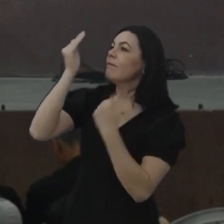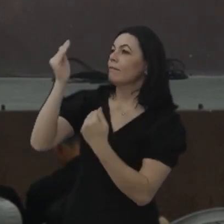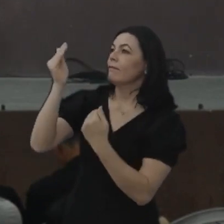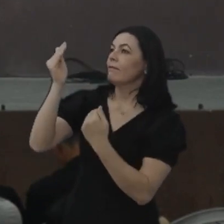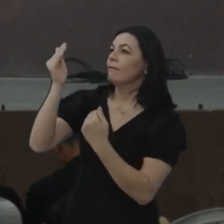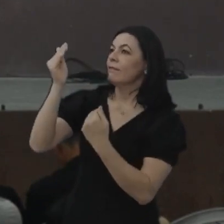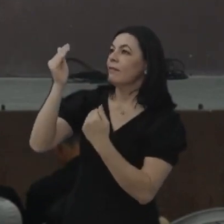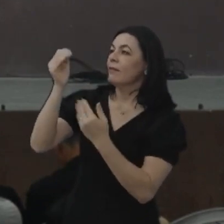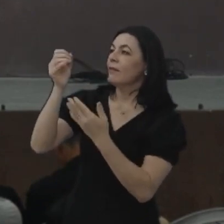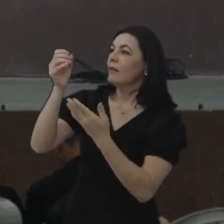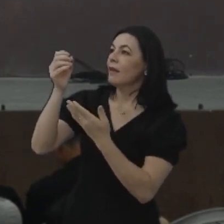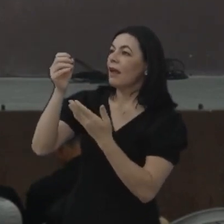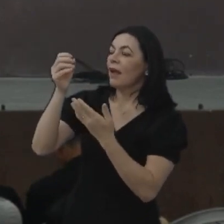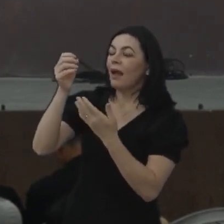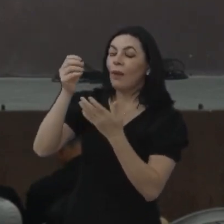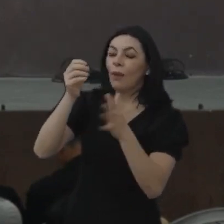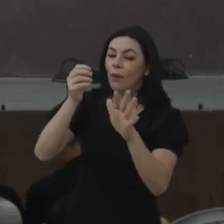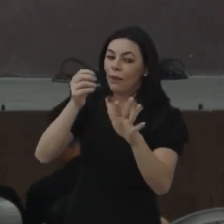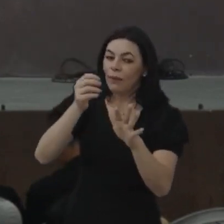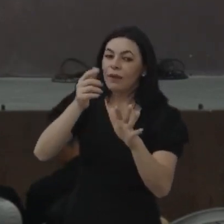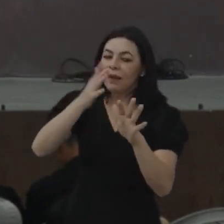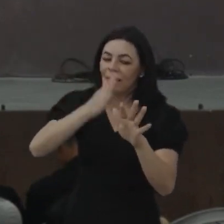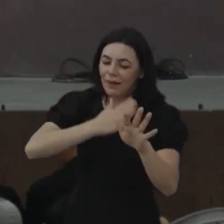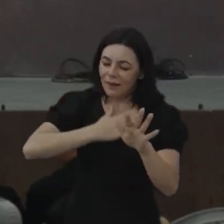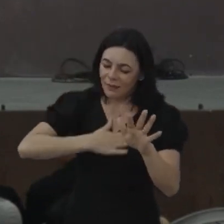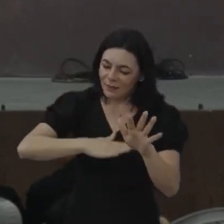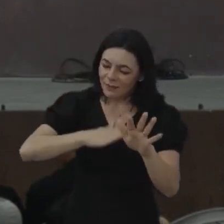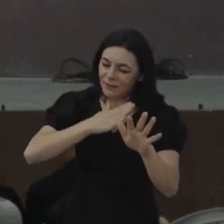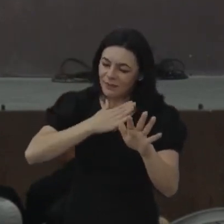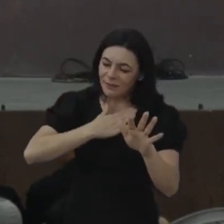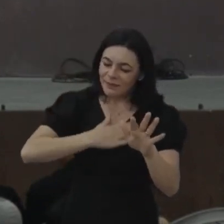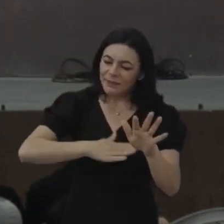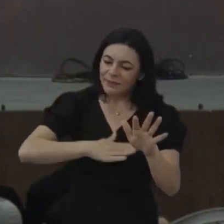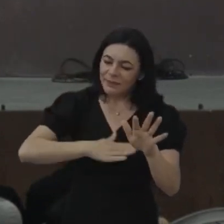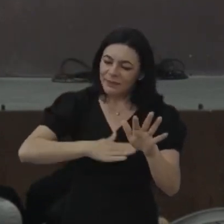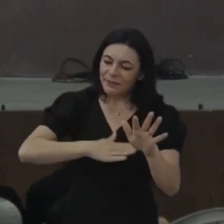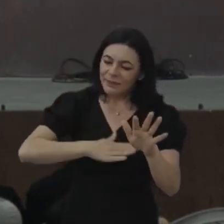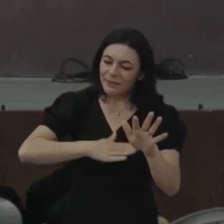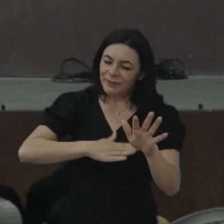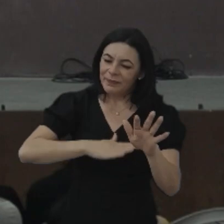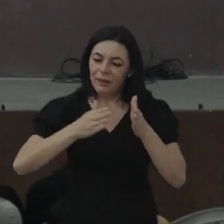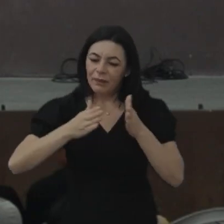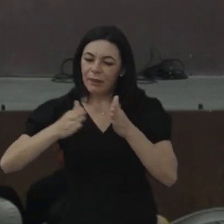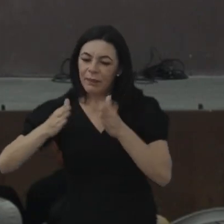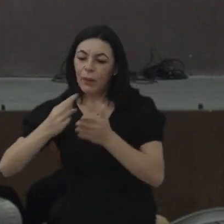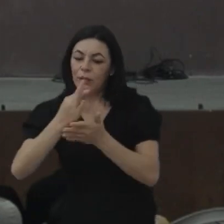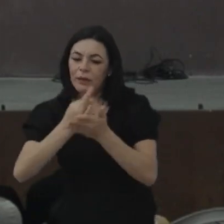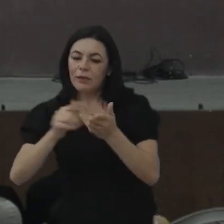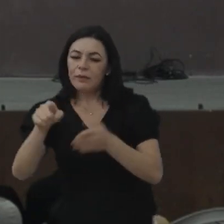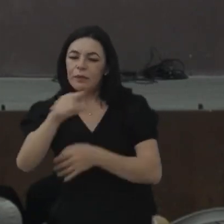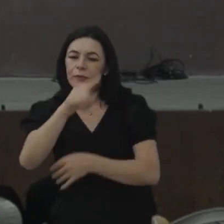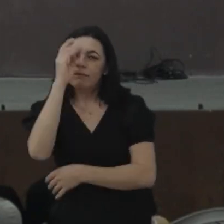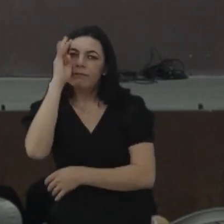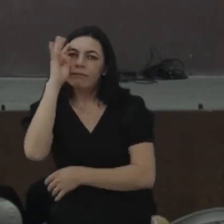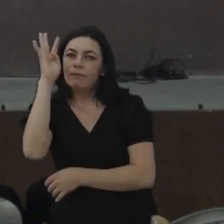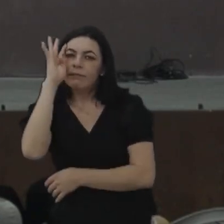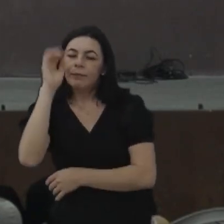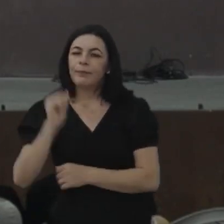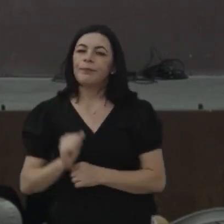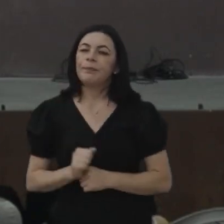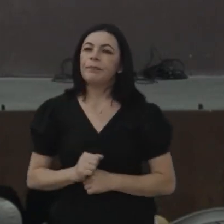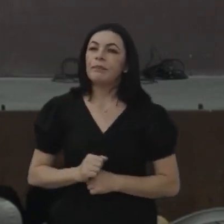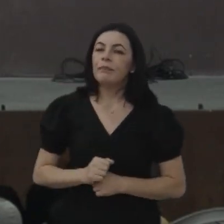Olha só, vou falar o texto de maneira bem lenta, para você mastigar cada palavra.